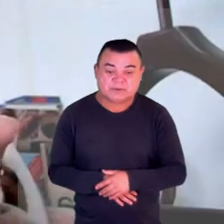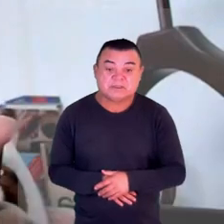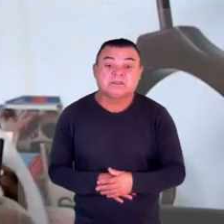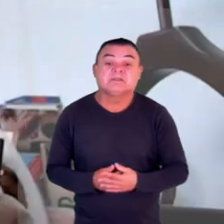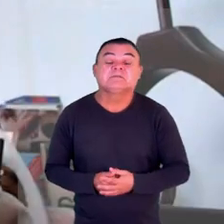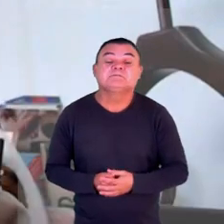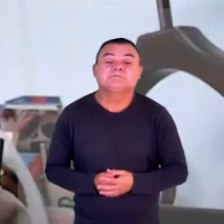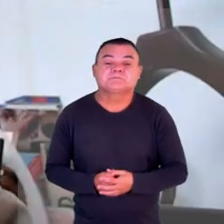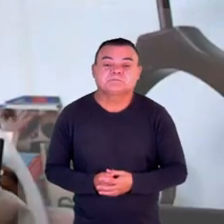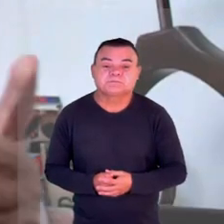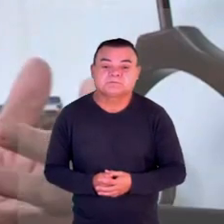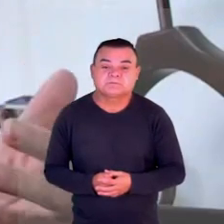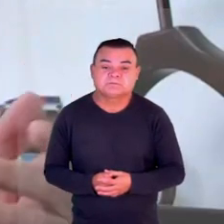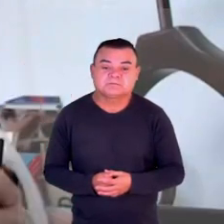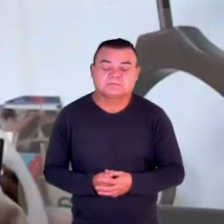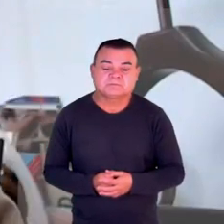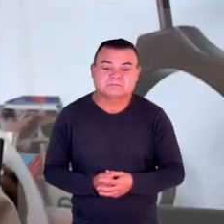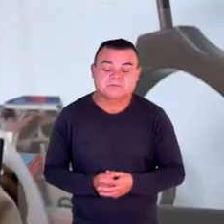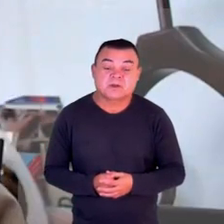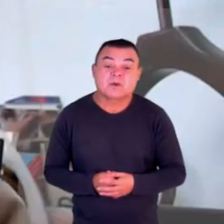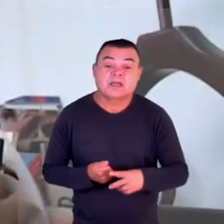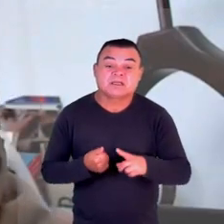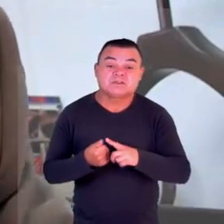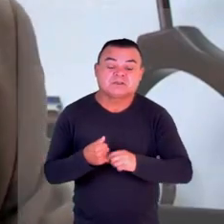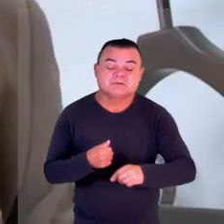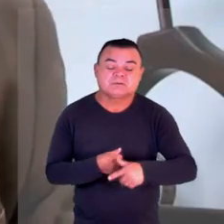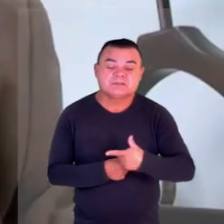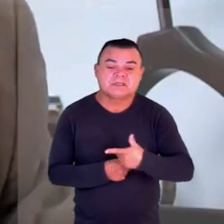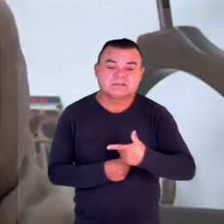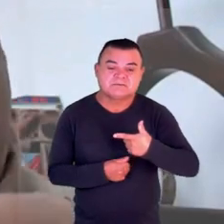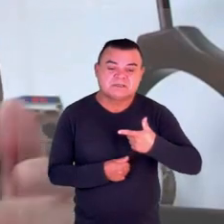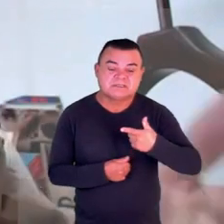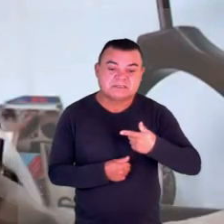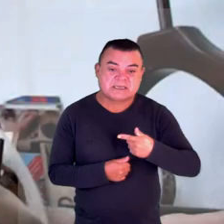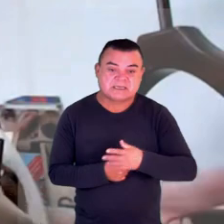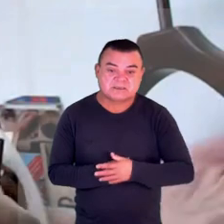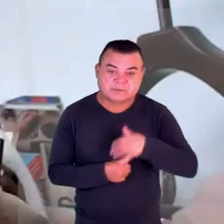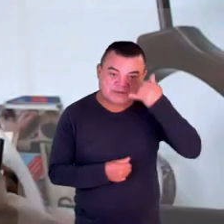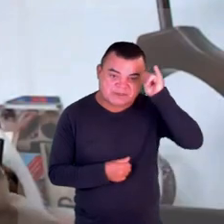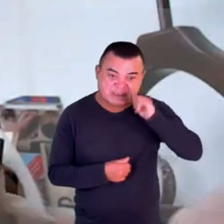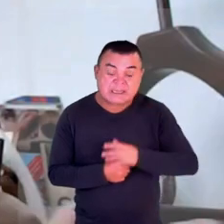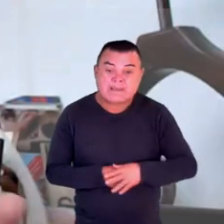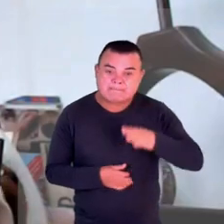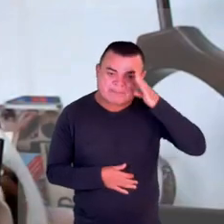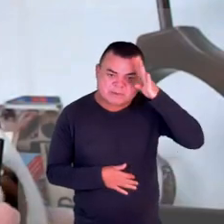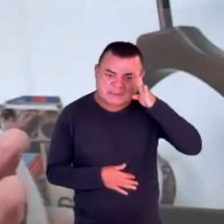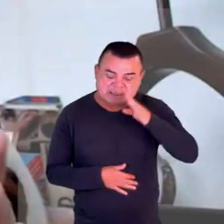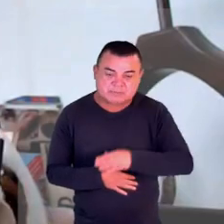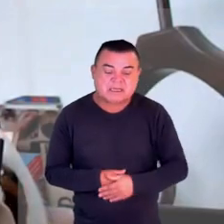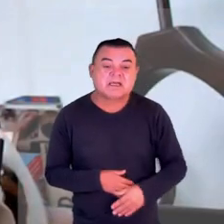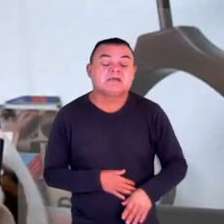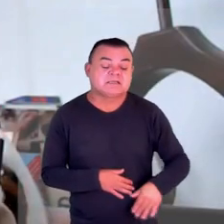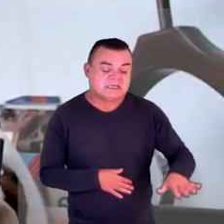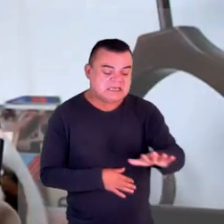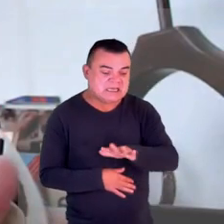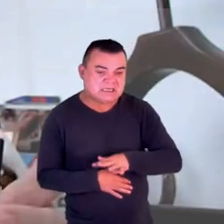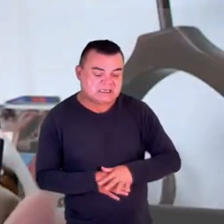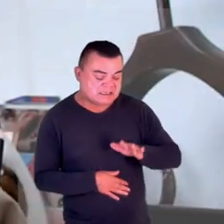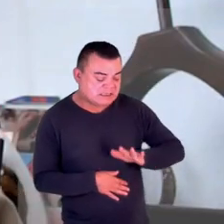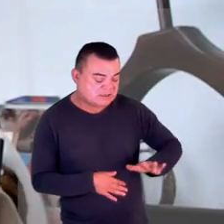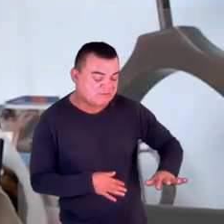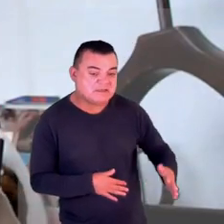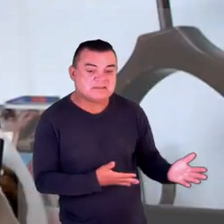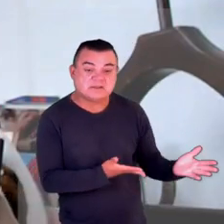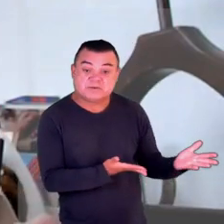a o artigo 227 prevê né é prioridade absoluta paraa área da Infância e da Juventude e que